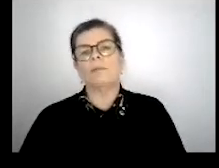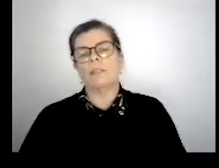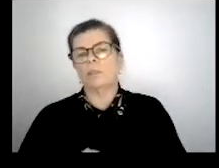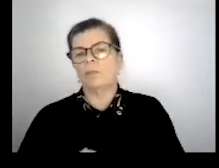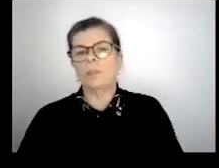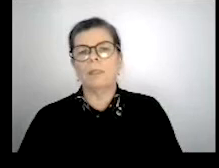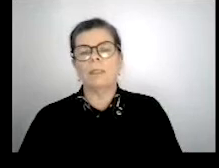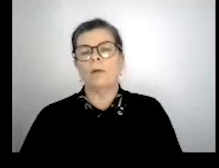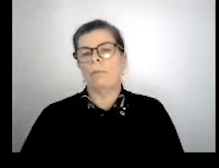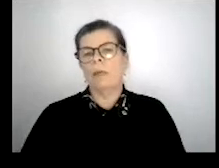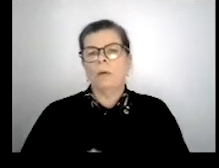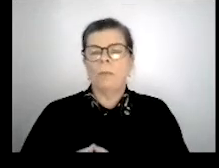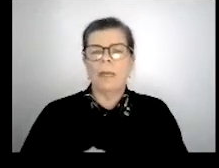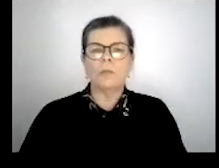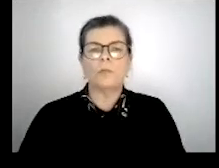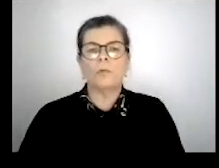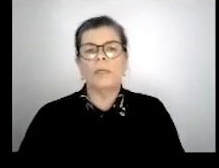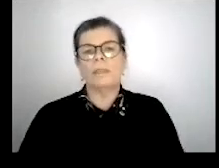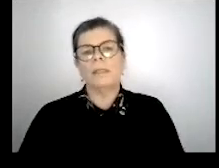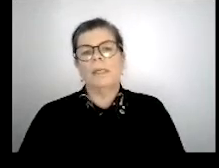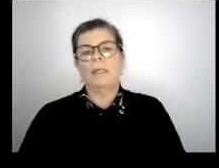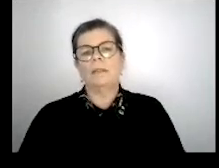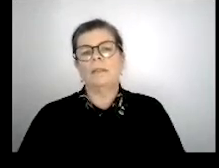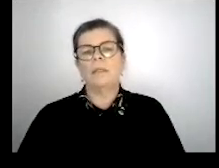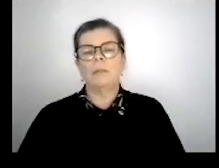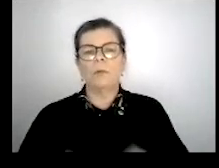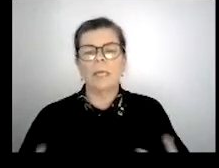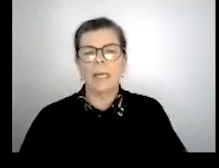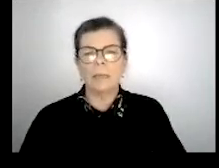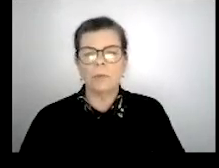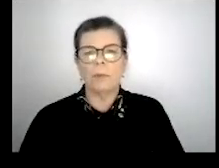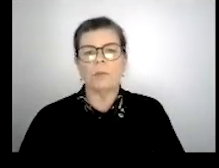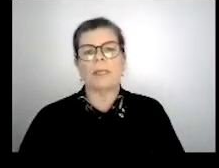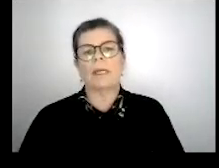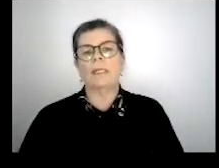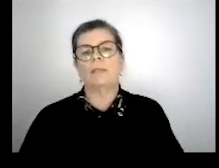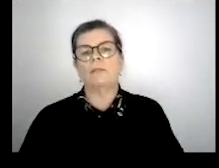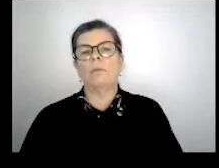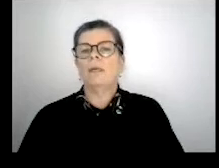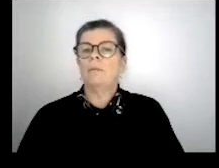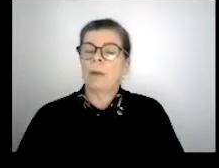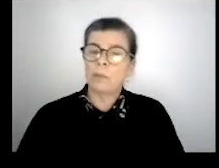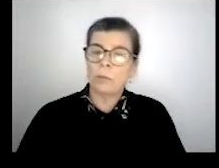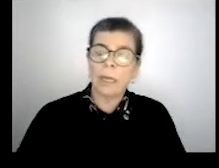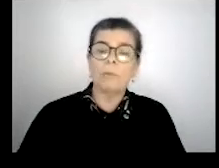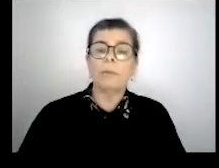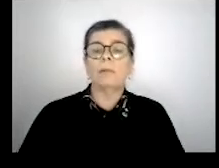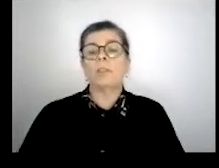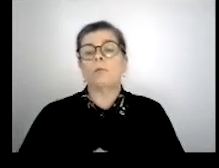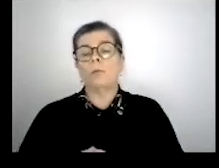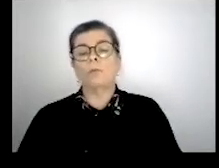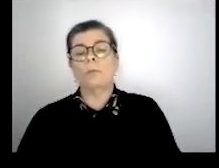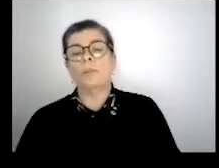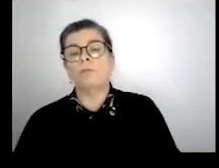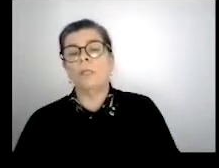ligação, que vai ser chefia de plantão, o médico socorrista, eles, em cima do relato do pré-hospitalar, eles vão acionar o plano